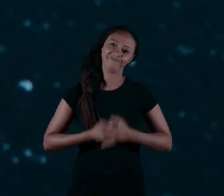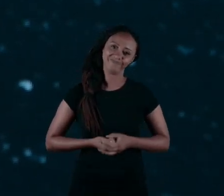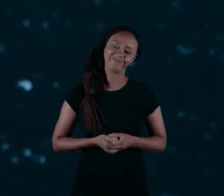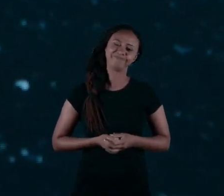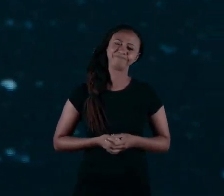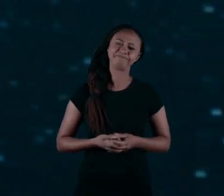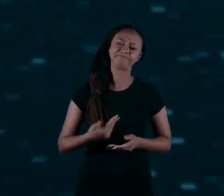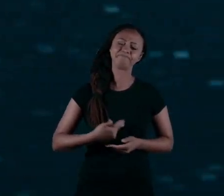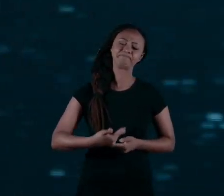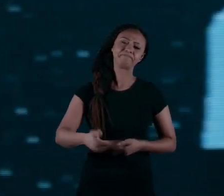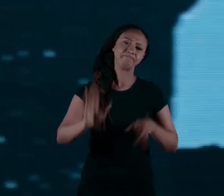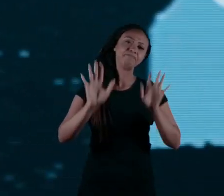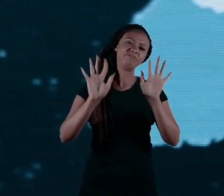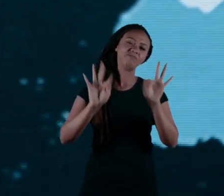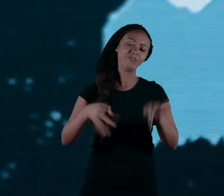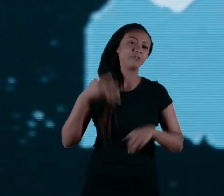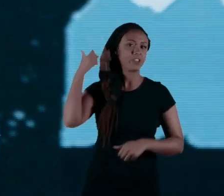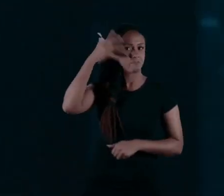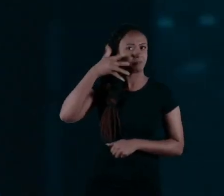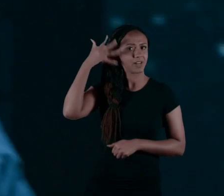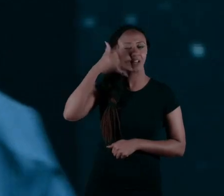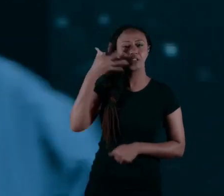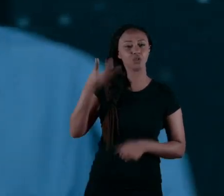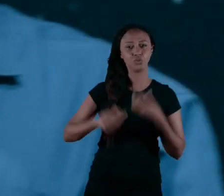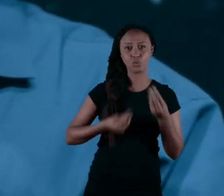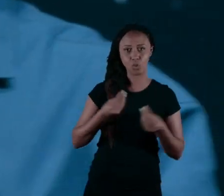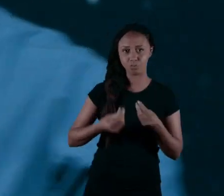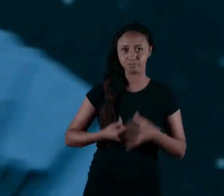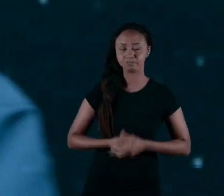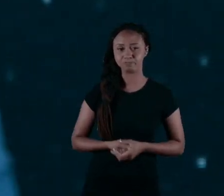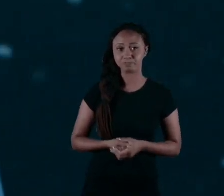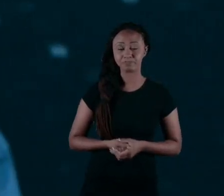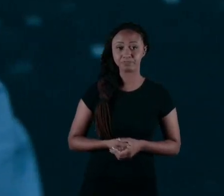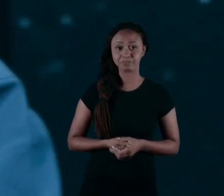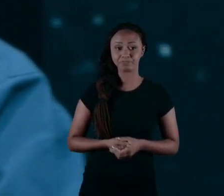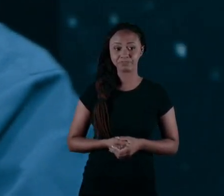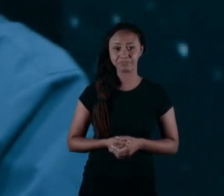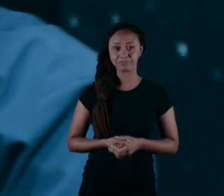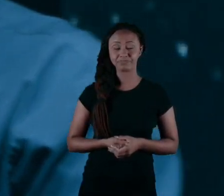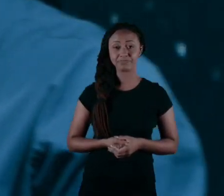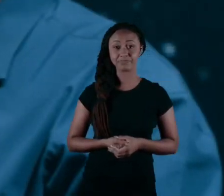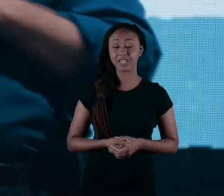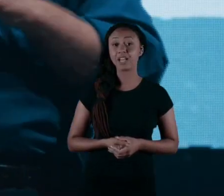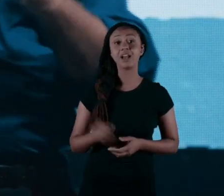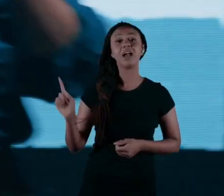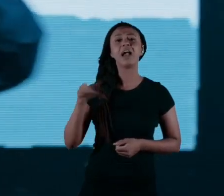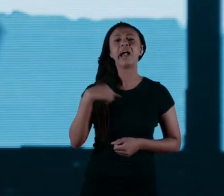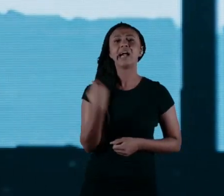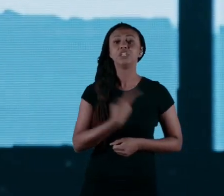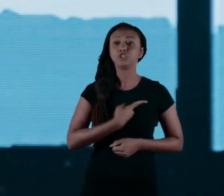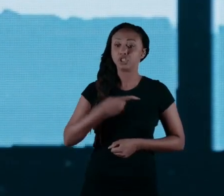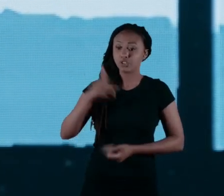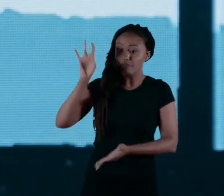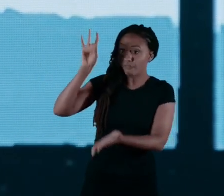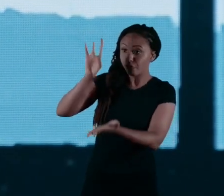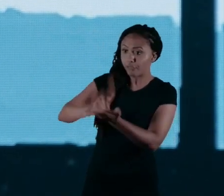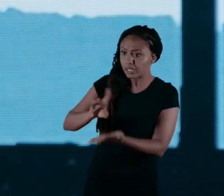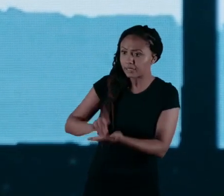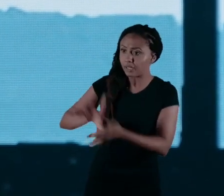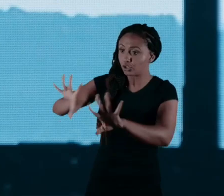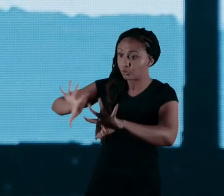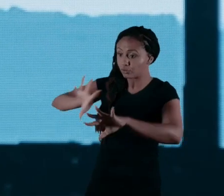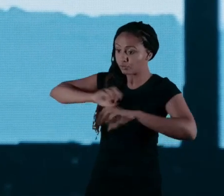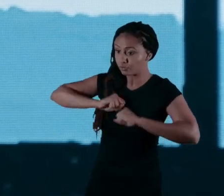Então eu quero terminar essa palavra dizendo para vocês, meu querido, porque que nós temos que abraçar a verdade, porque onde